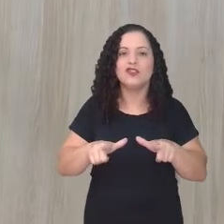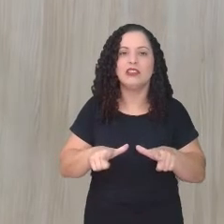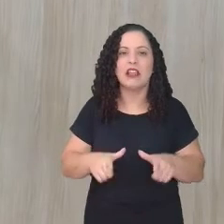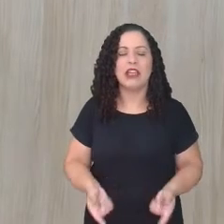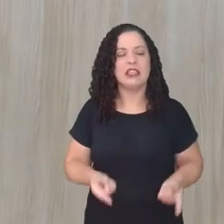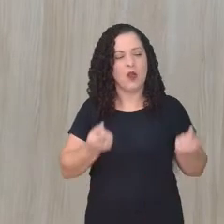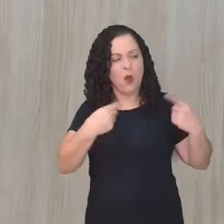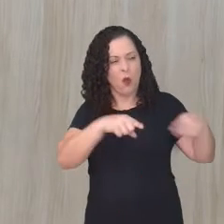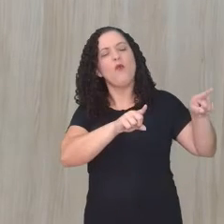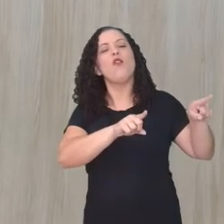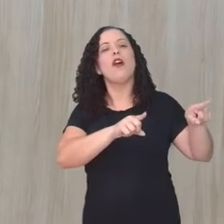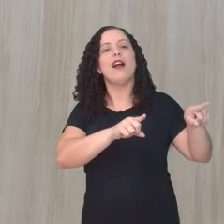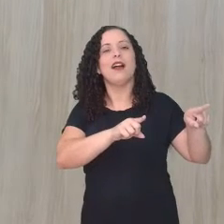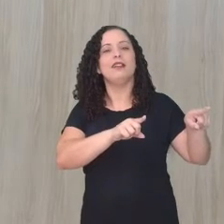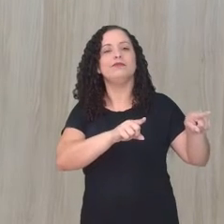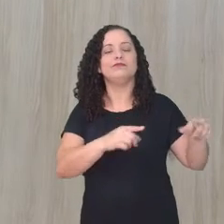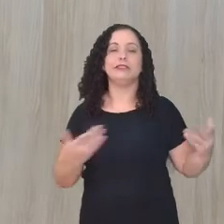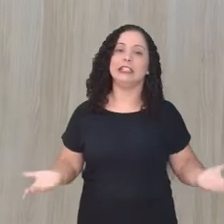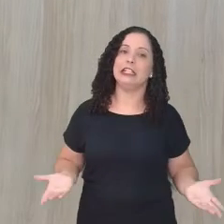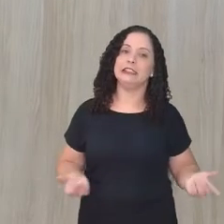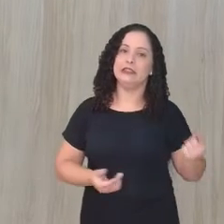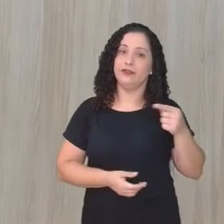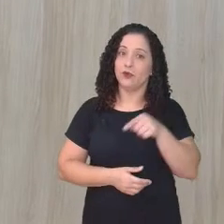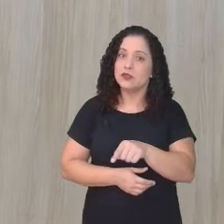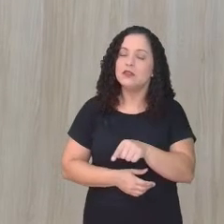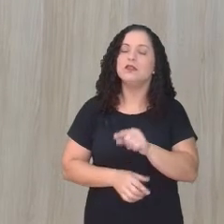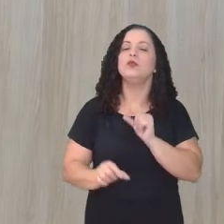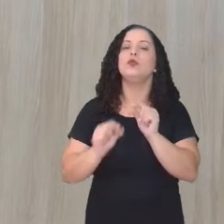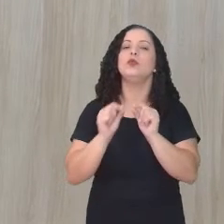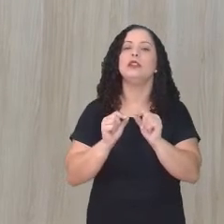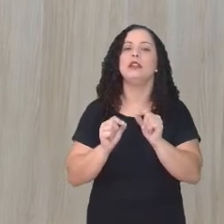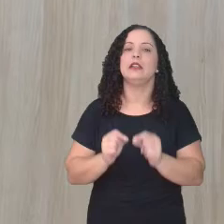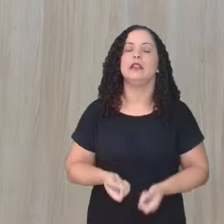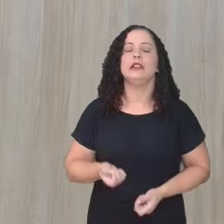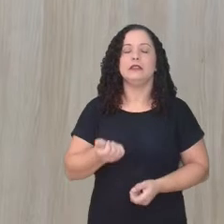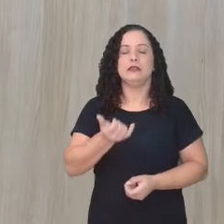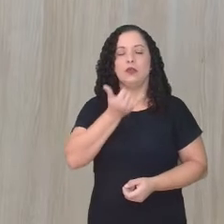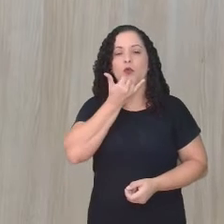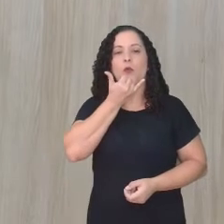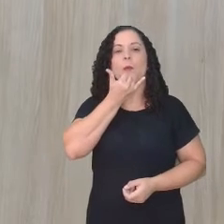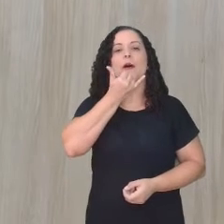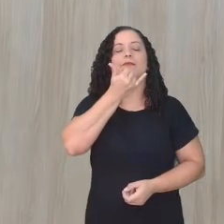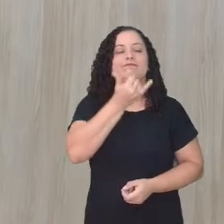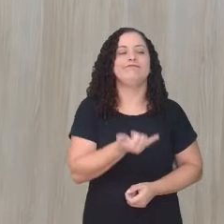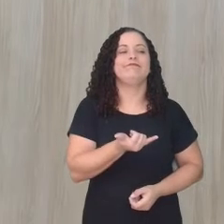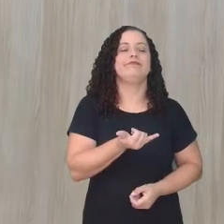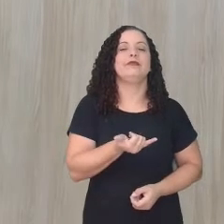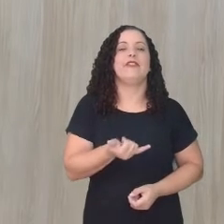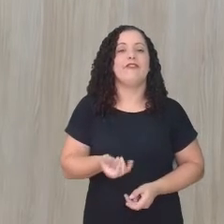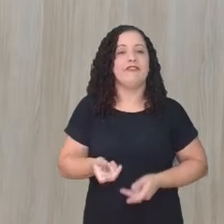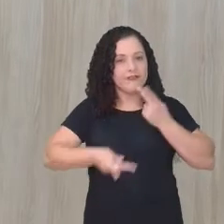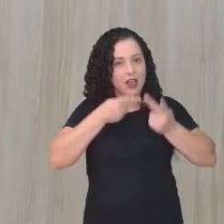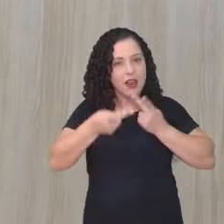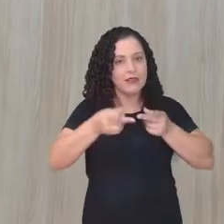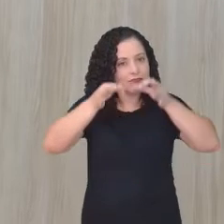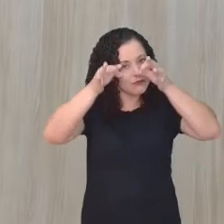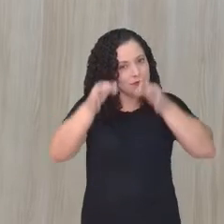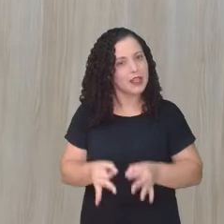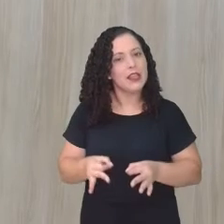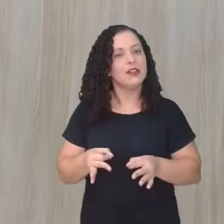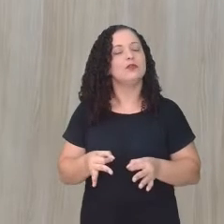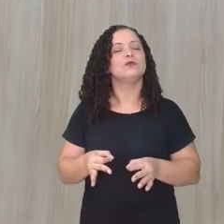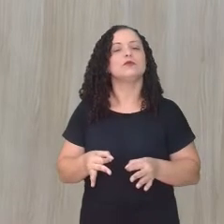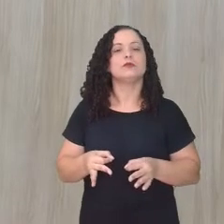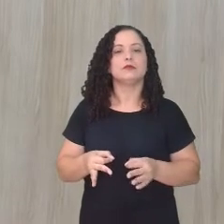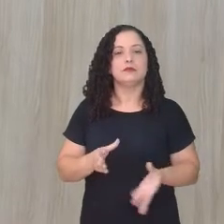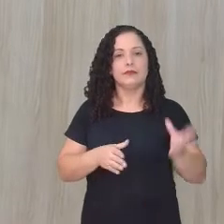atingiu o outro. E aí você refaz a sua fala, não é? Usa a sua linguagem adequadamente, dentro